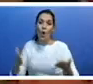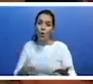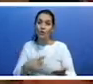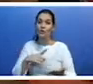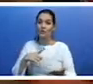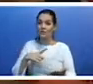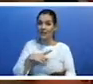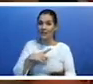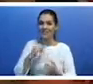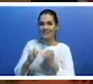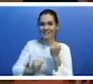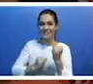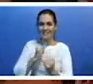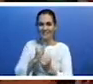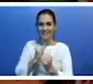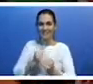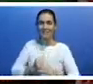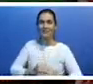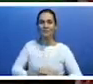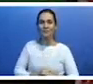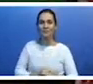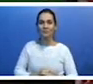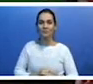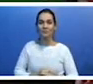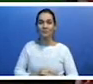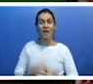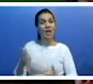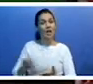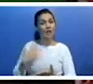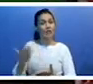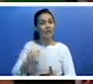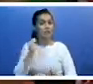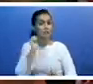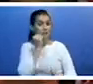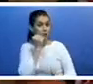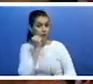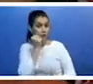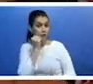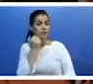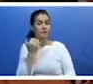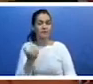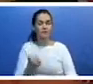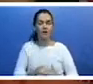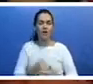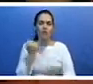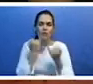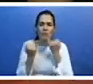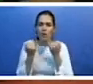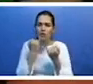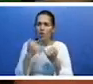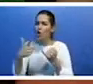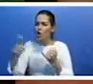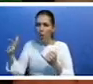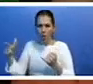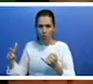virtuais, tá? Revistas científicas ou informativas e outros meios